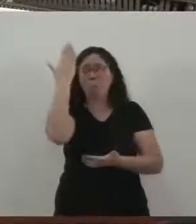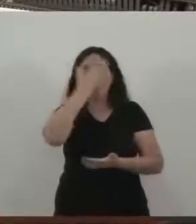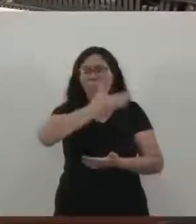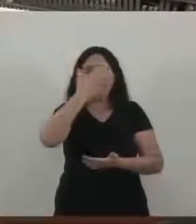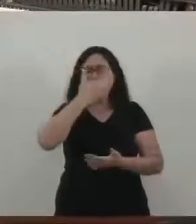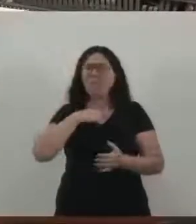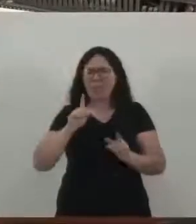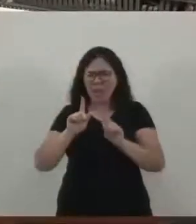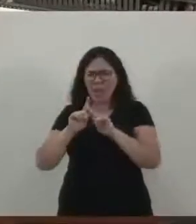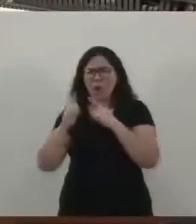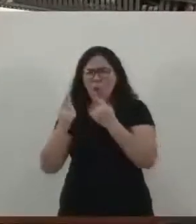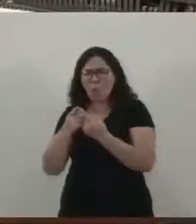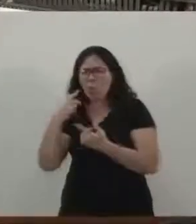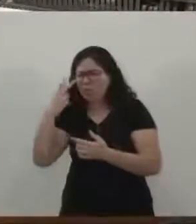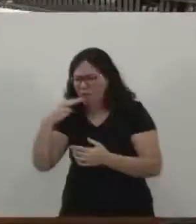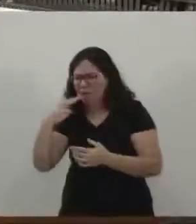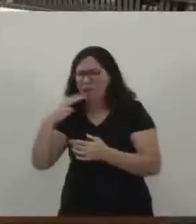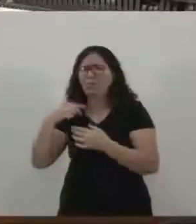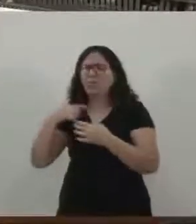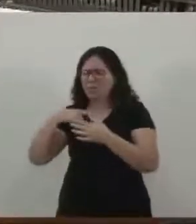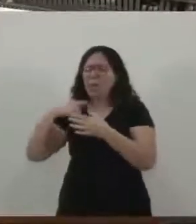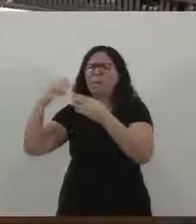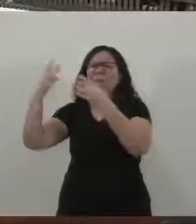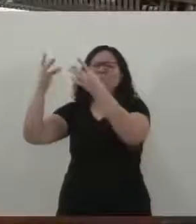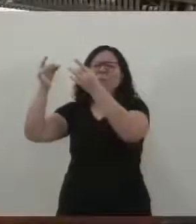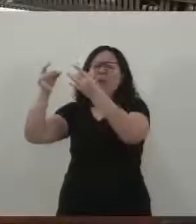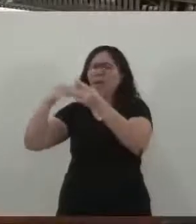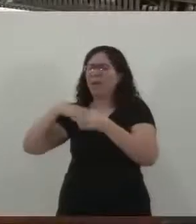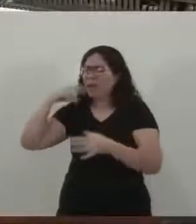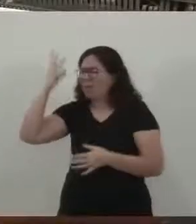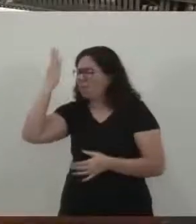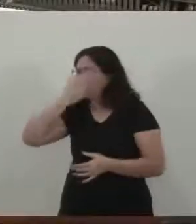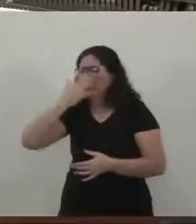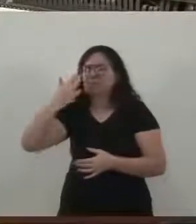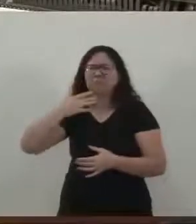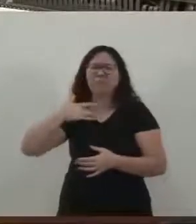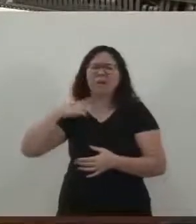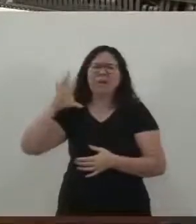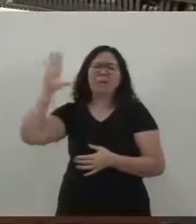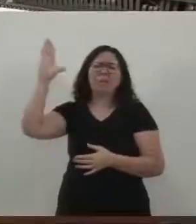de vereador que eu estou, eu não tenho lido nada. Vejo quando chega a mensagem, eu